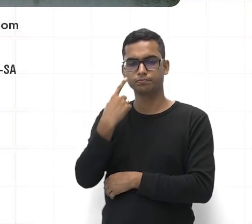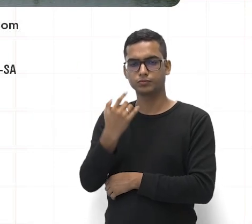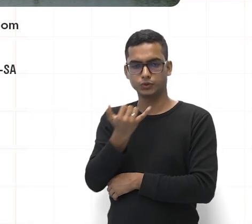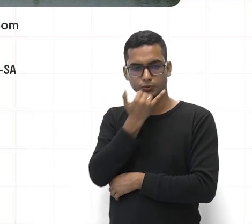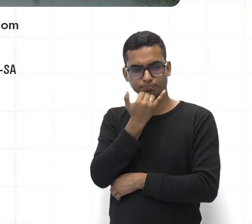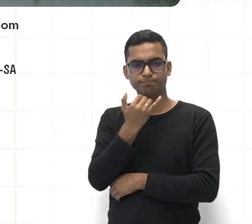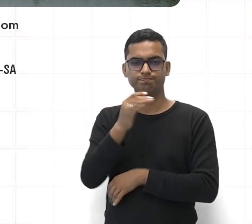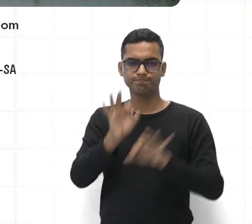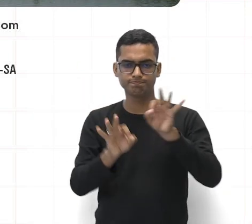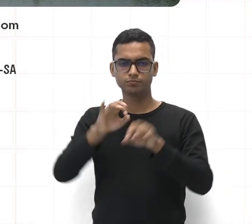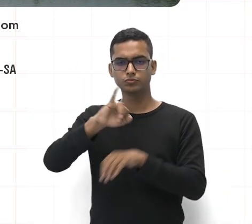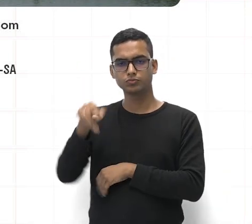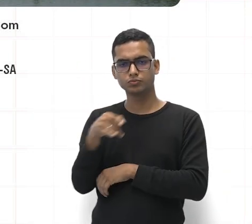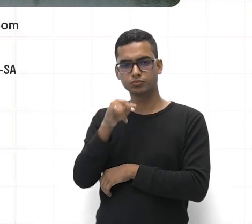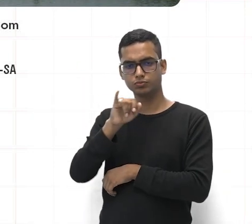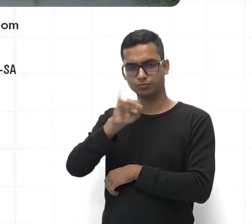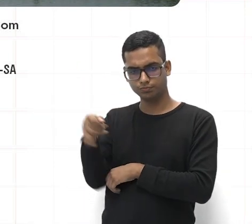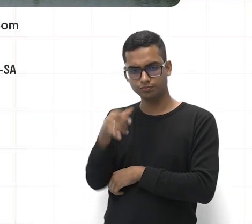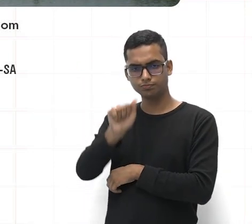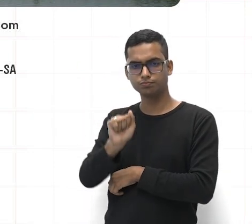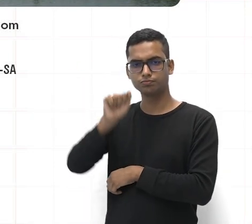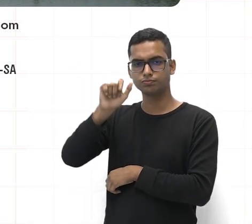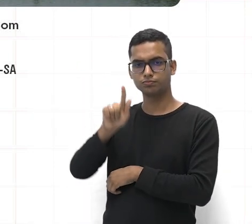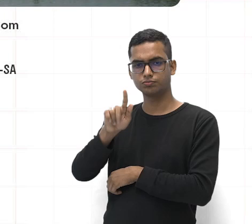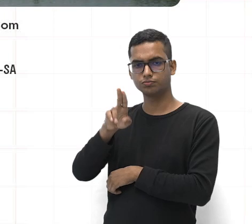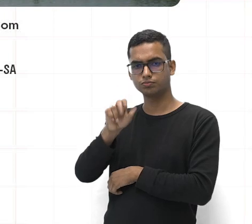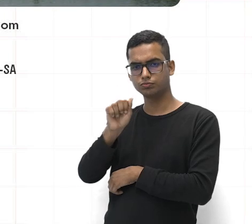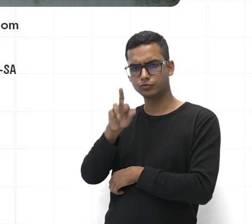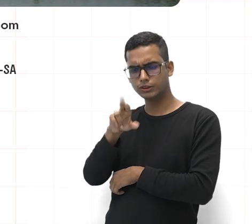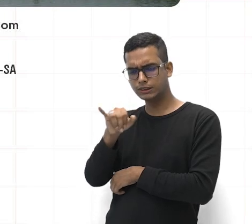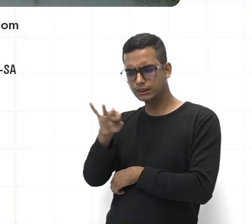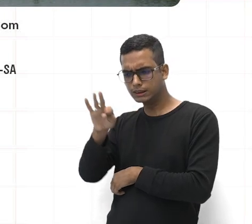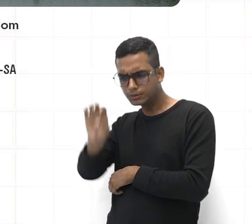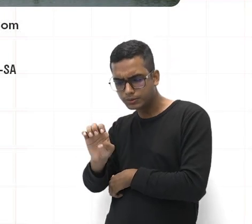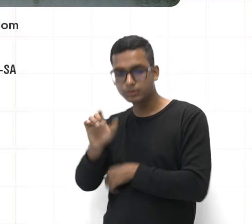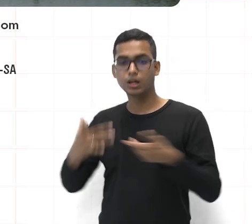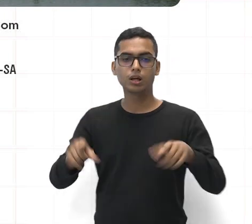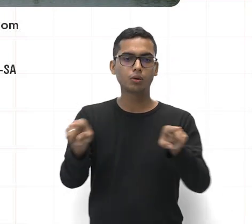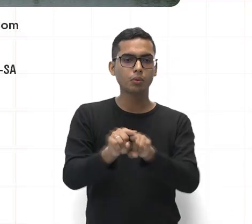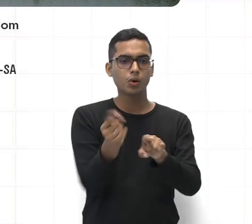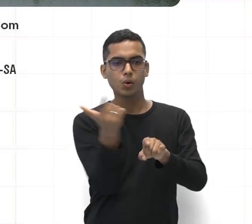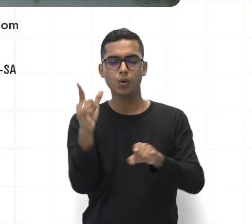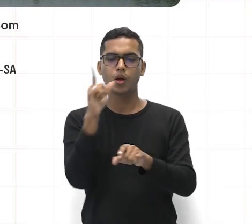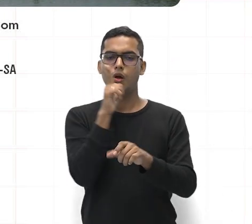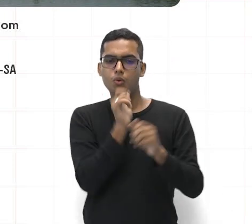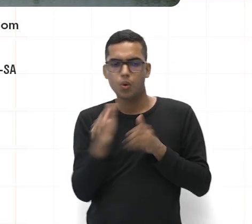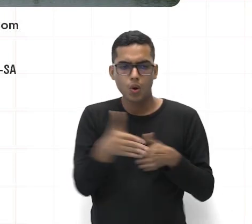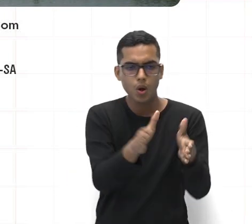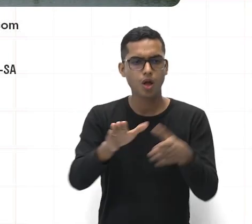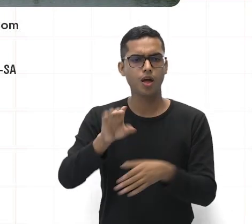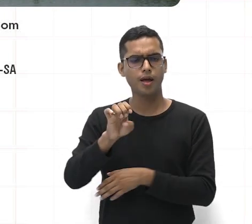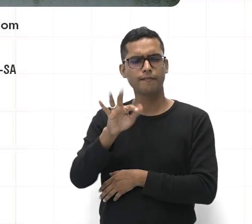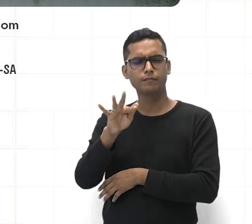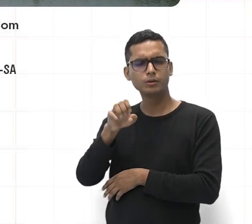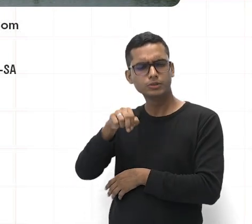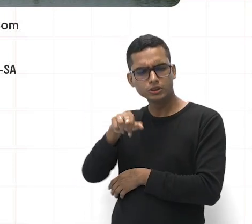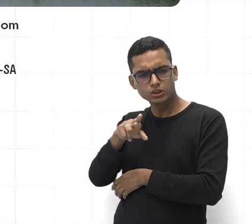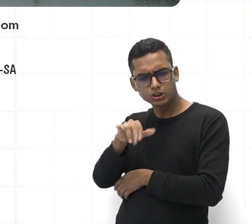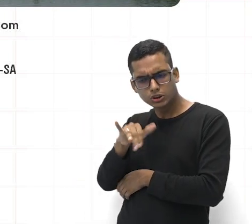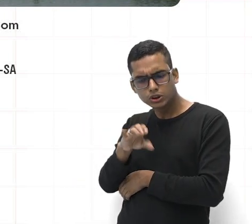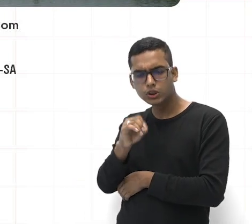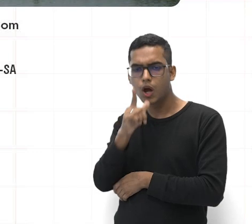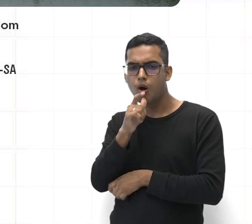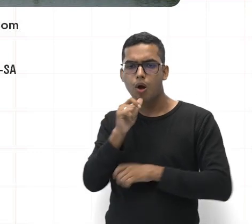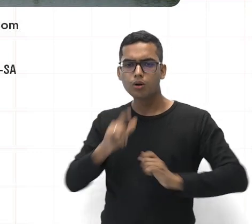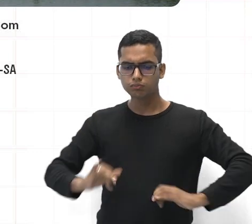rios efêmeros, que são aqueles rios que surgem apenas durante períodos de chuvas intensas, né?